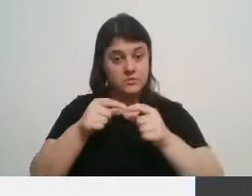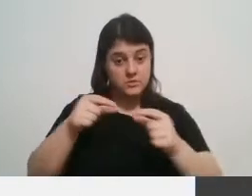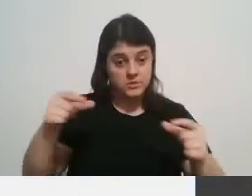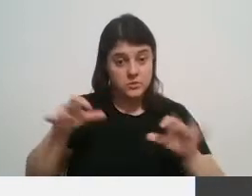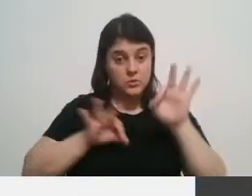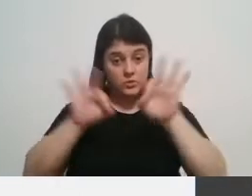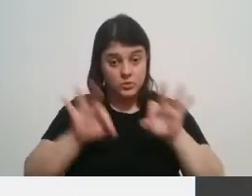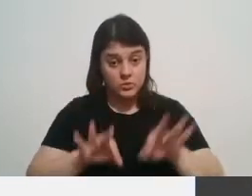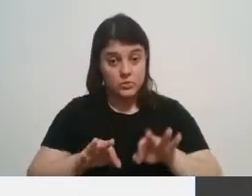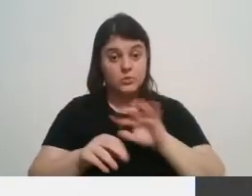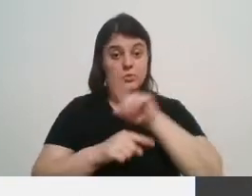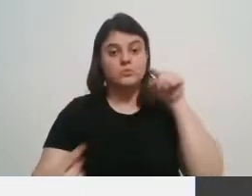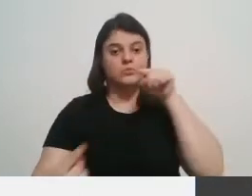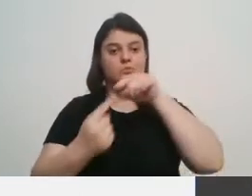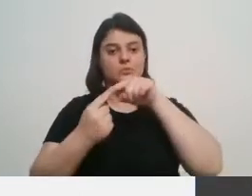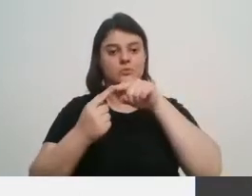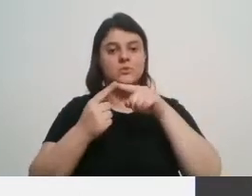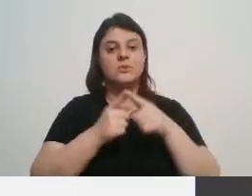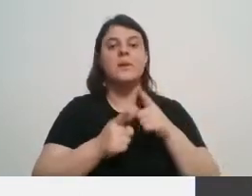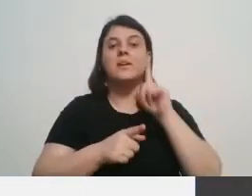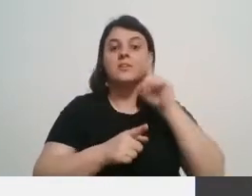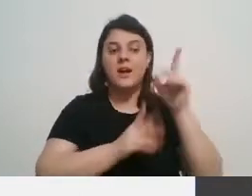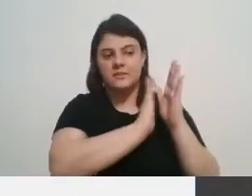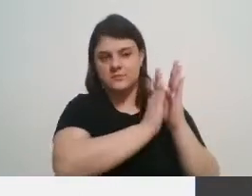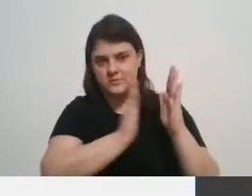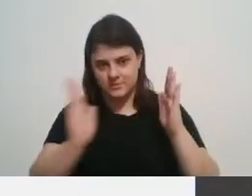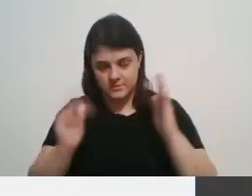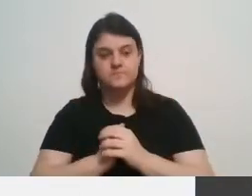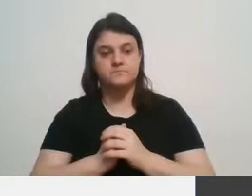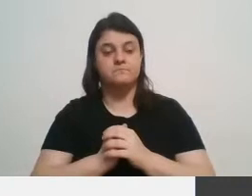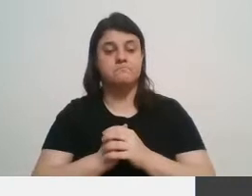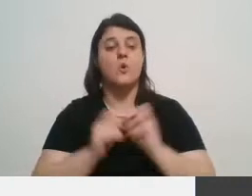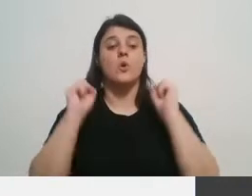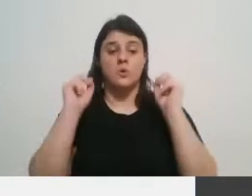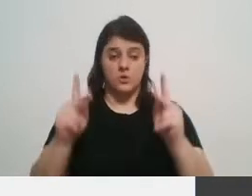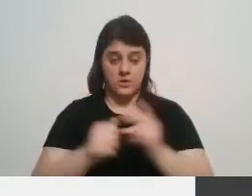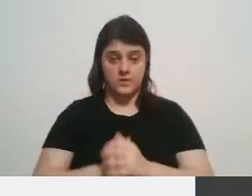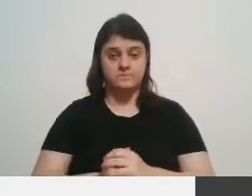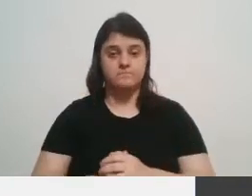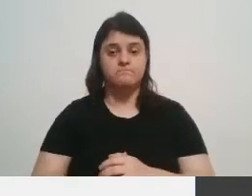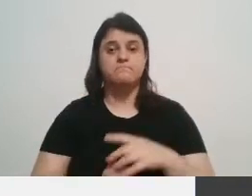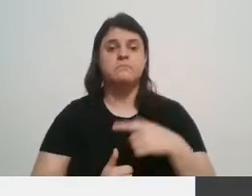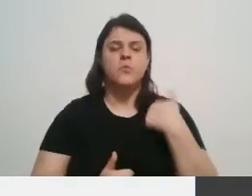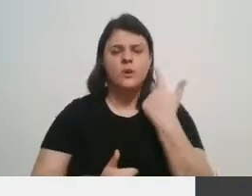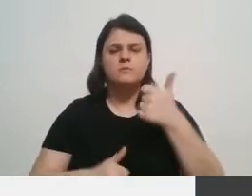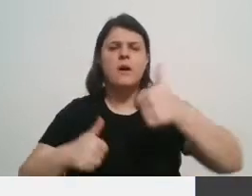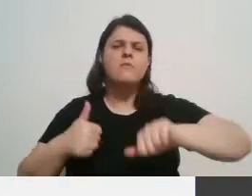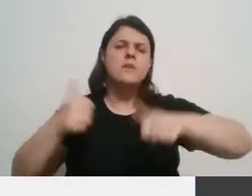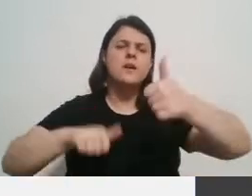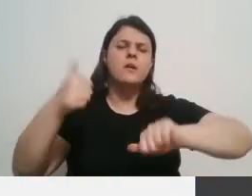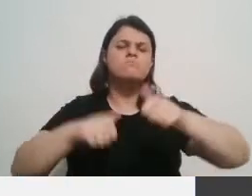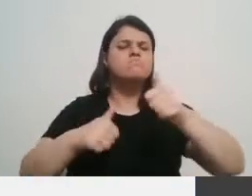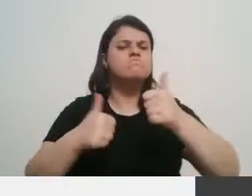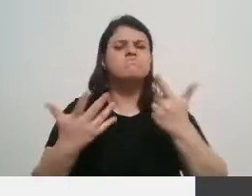por missão e de forma cronológica. E muito bem. Quando a gente pensa em avaliar esse conjunto